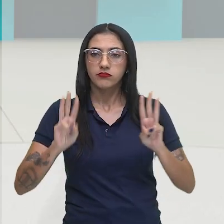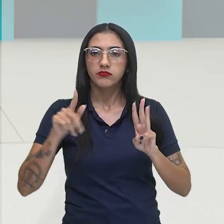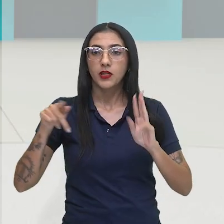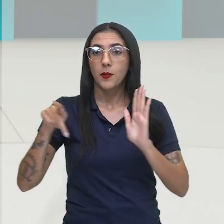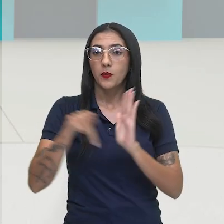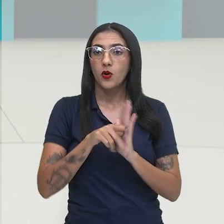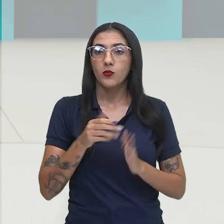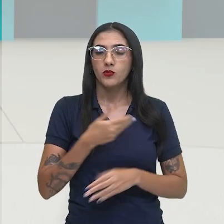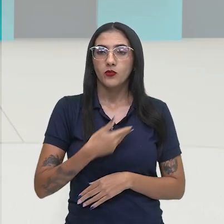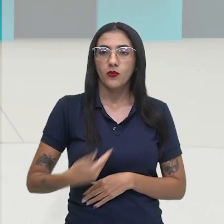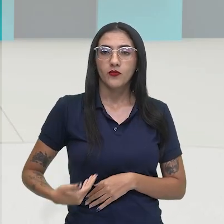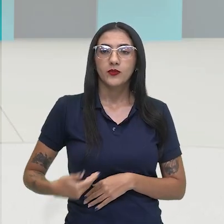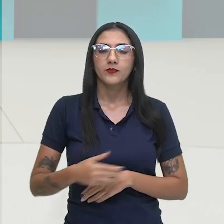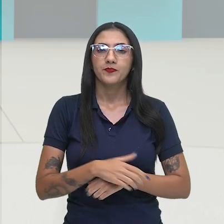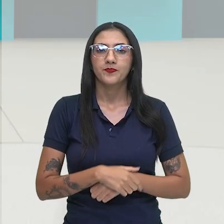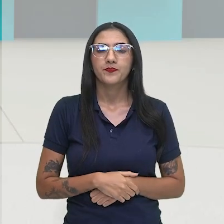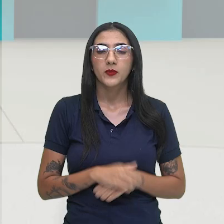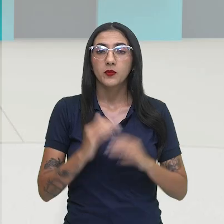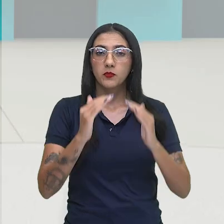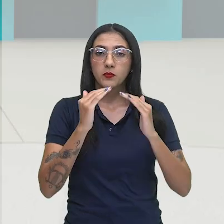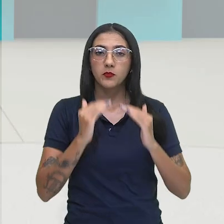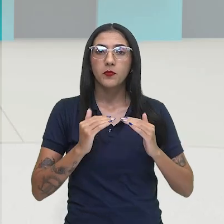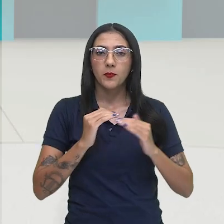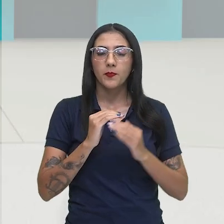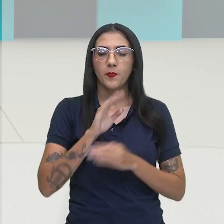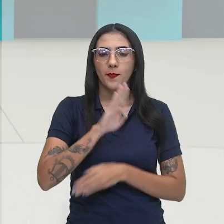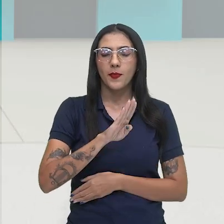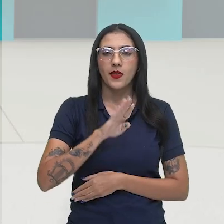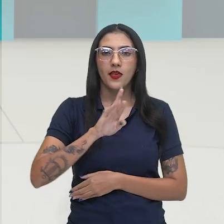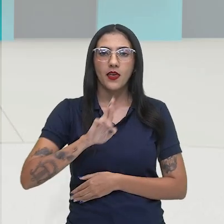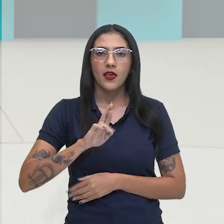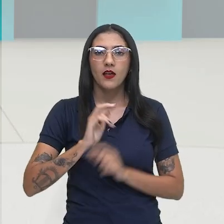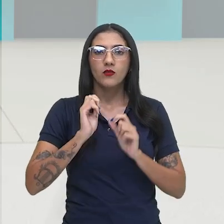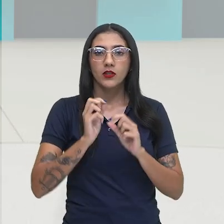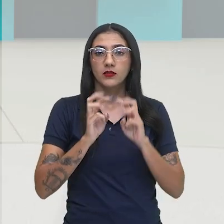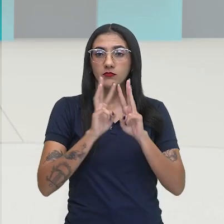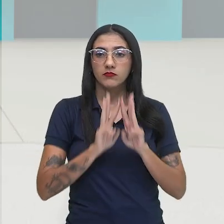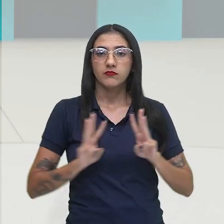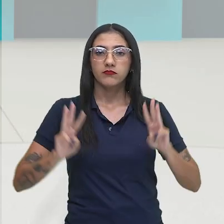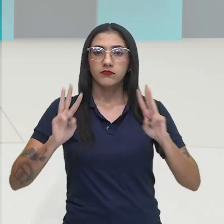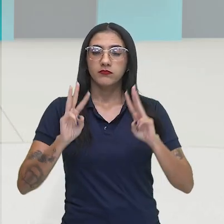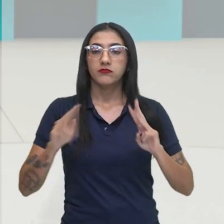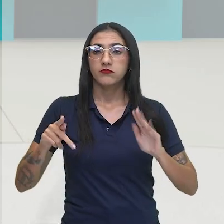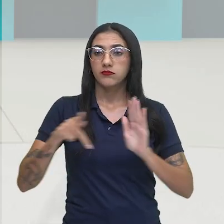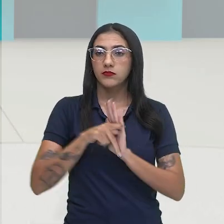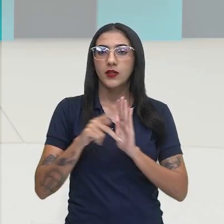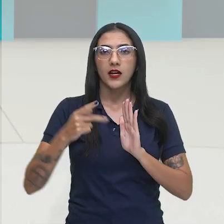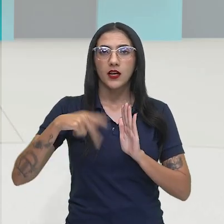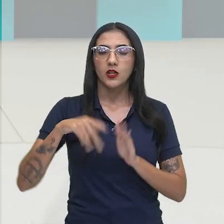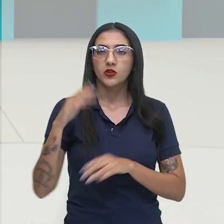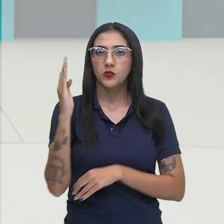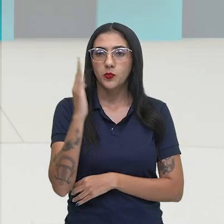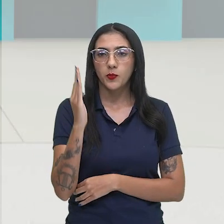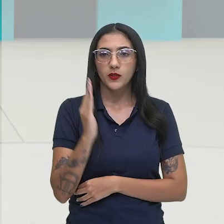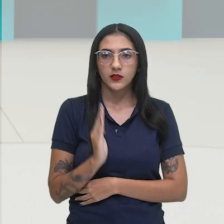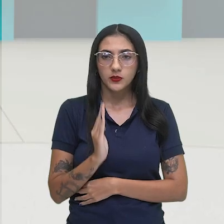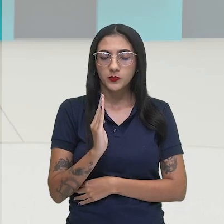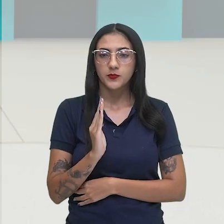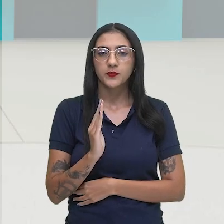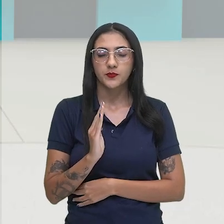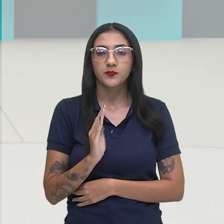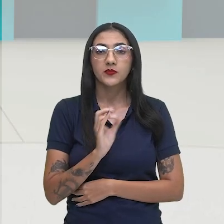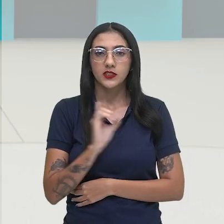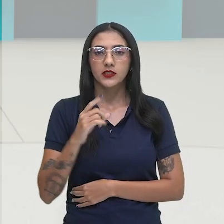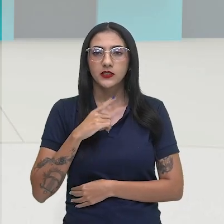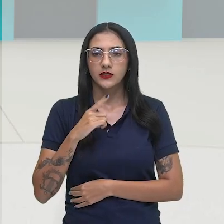do governo. E por último, BR, tá? Indica sites do Brasil, tá? Então essa terminação BR indica